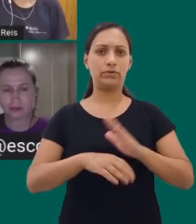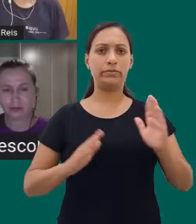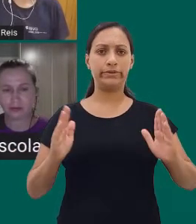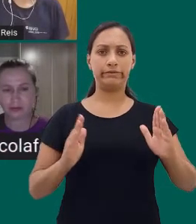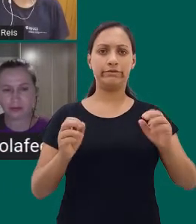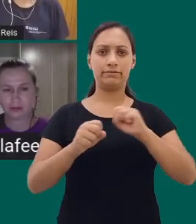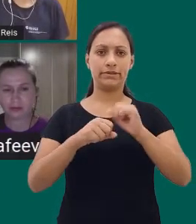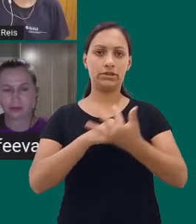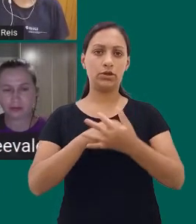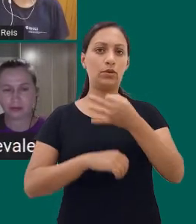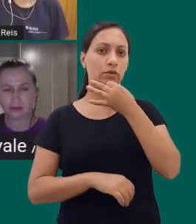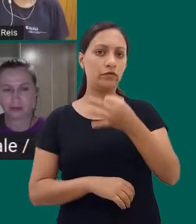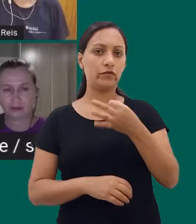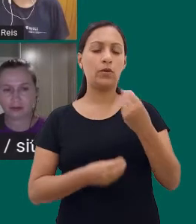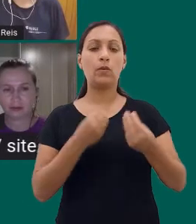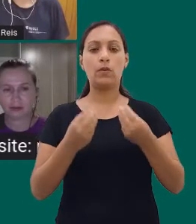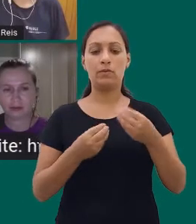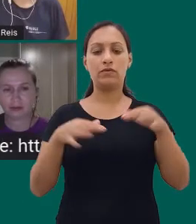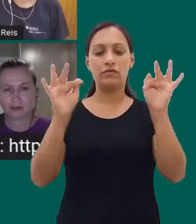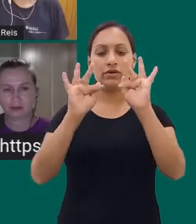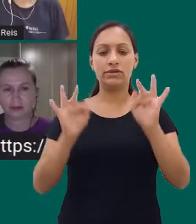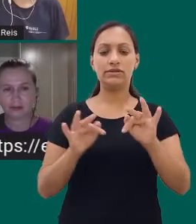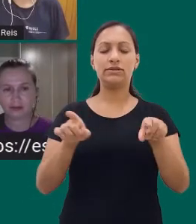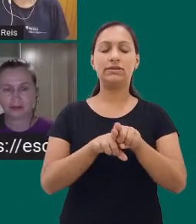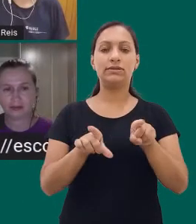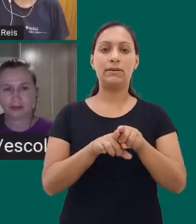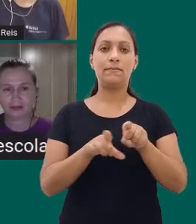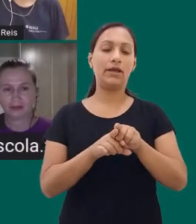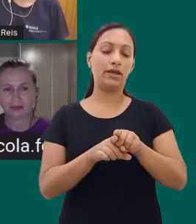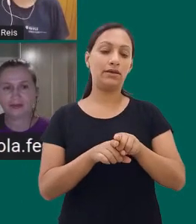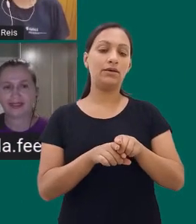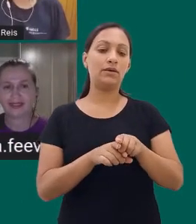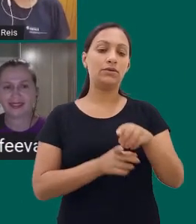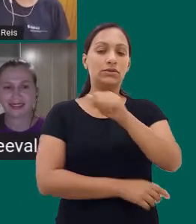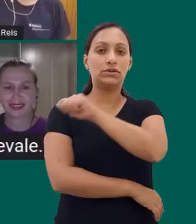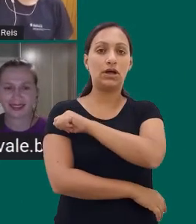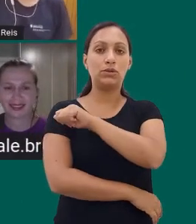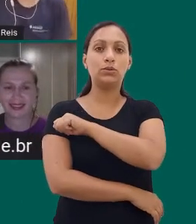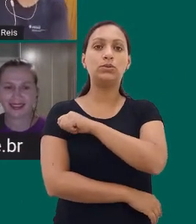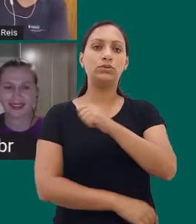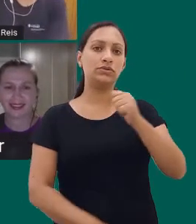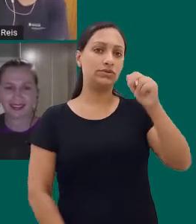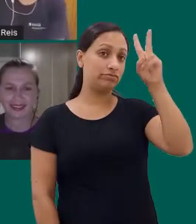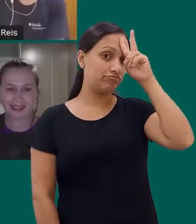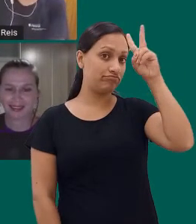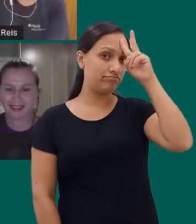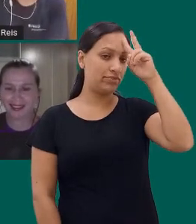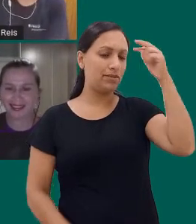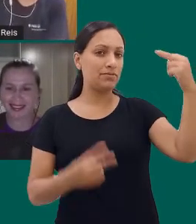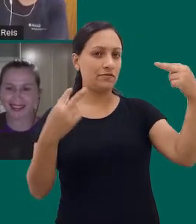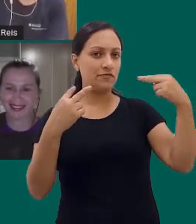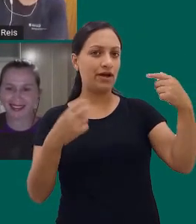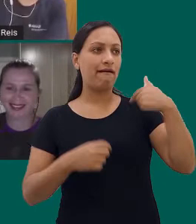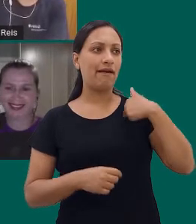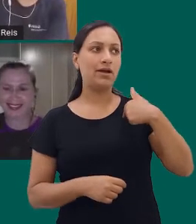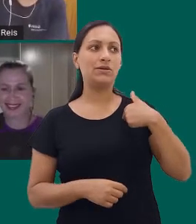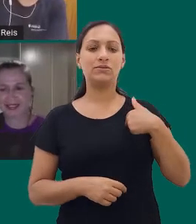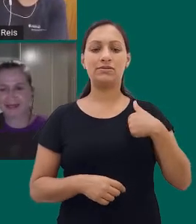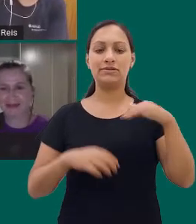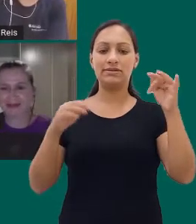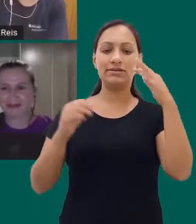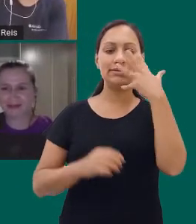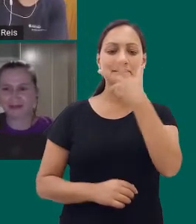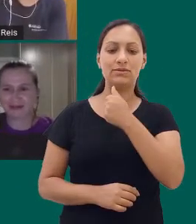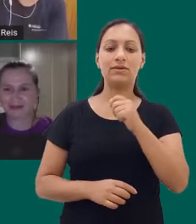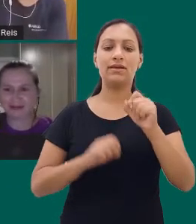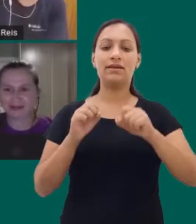agora, como estão felizes esses alunos do ensino médio vivendo na universidade agora, né? Eu estou achando lindo isso. Para quem não sabe que está vendo a